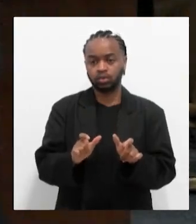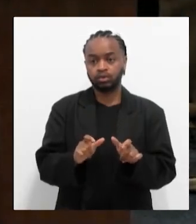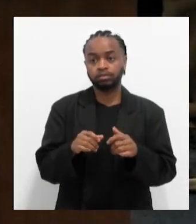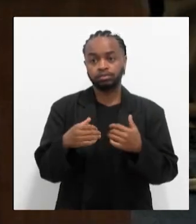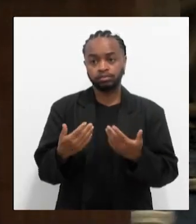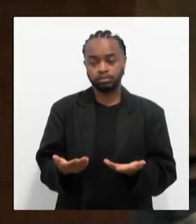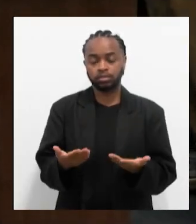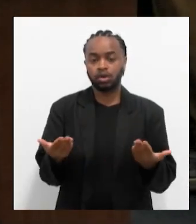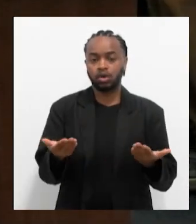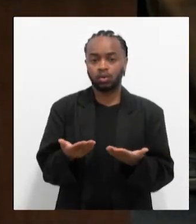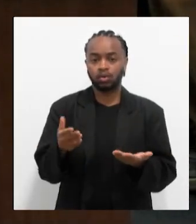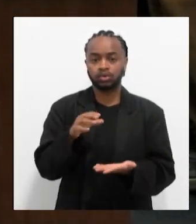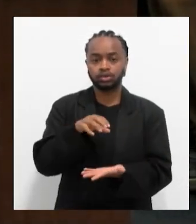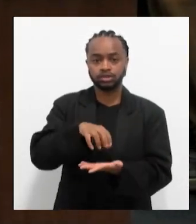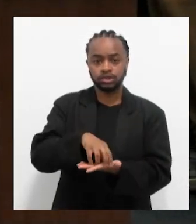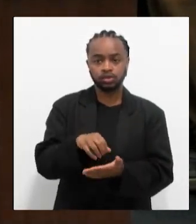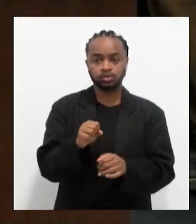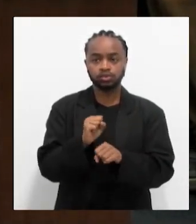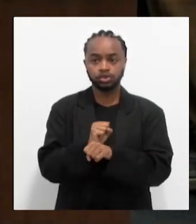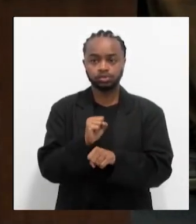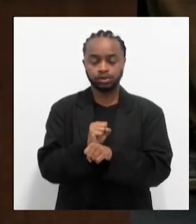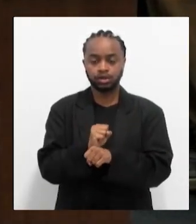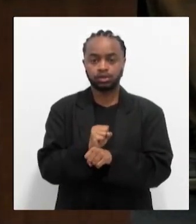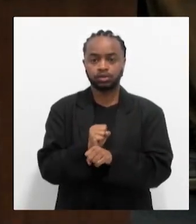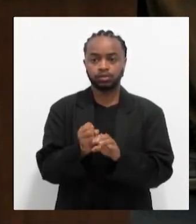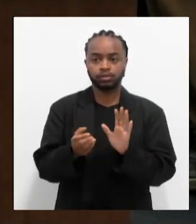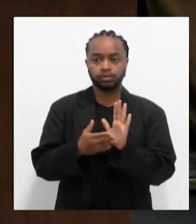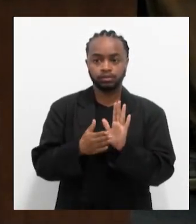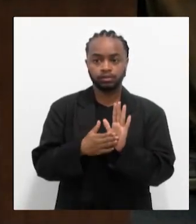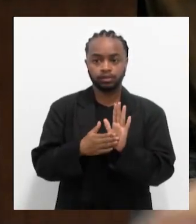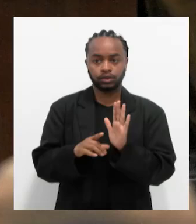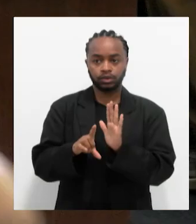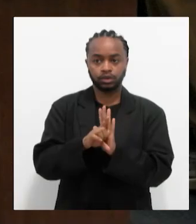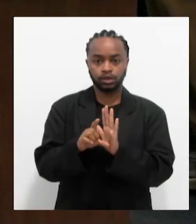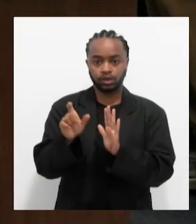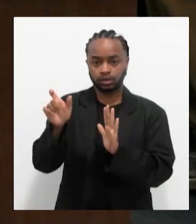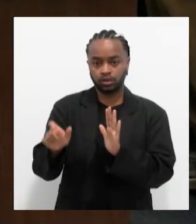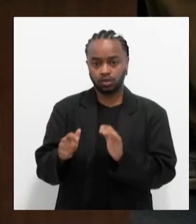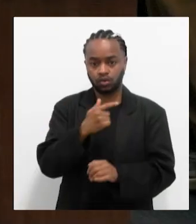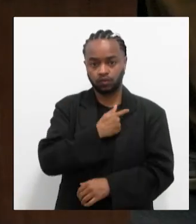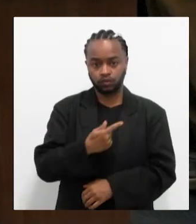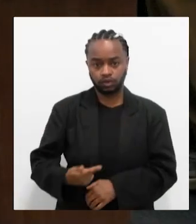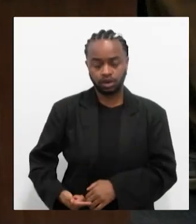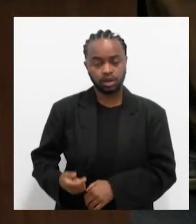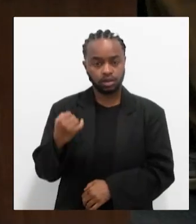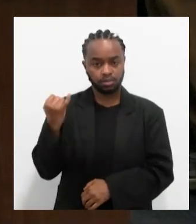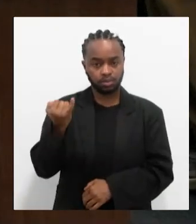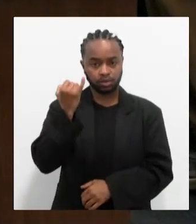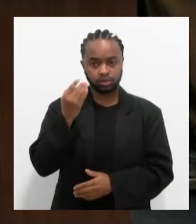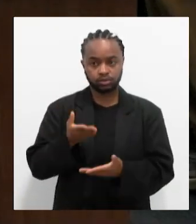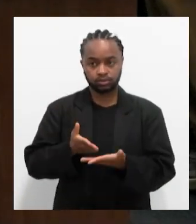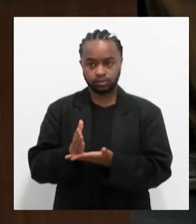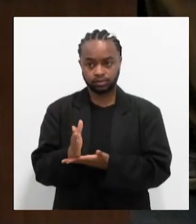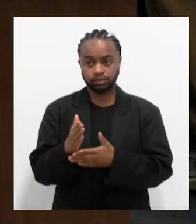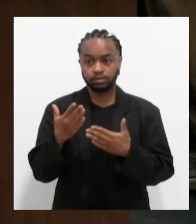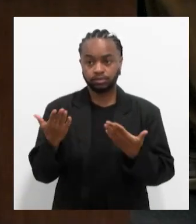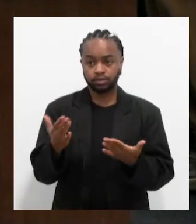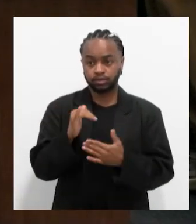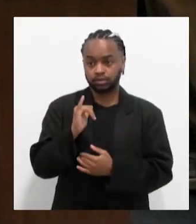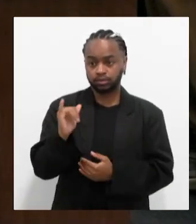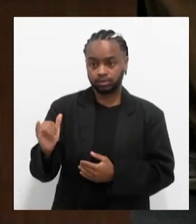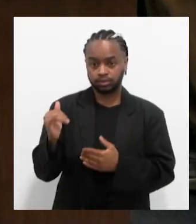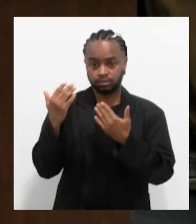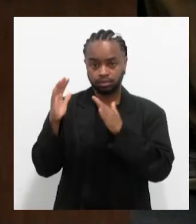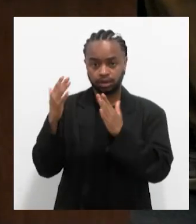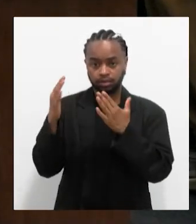que está agora aguardando, enquanto a proposição de lei pelo governador, é bem importante de ser aprovado. Então, parabenizo e